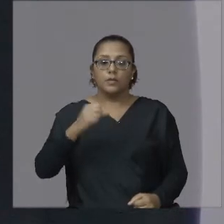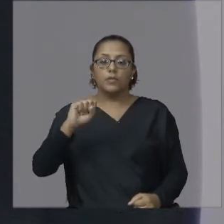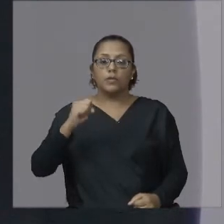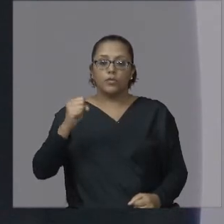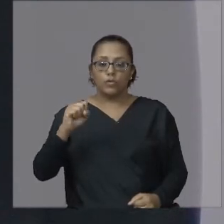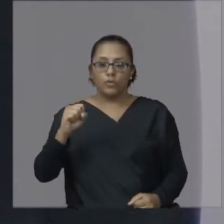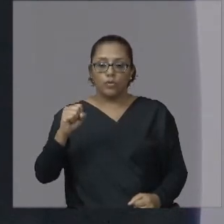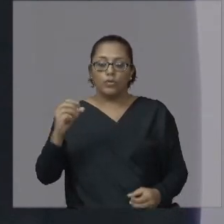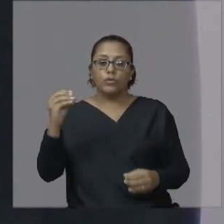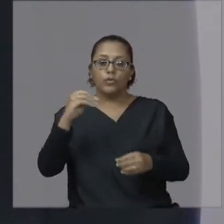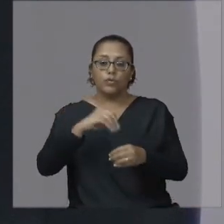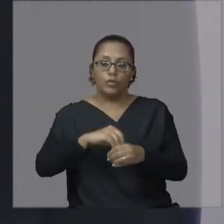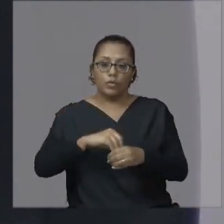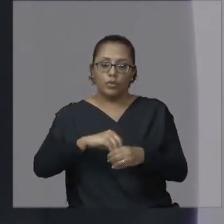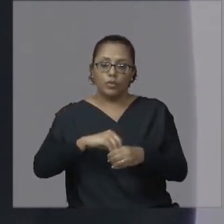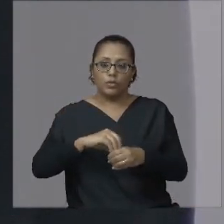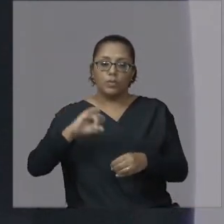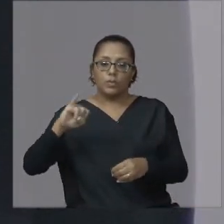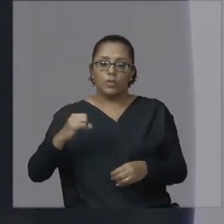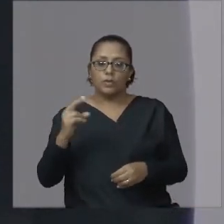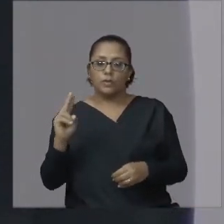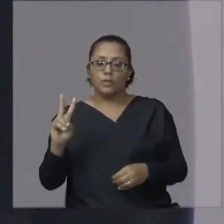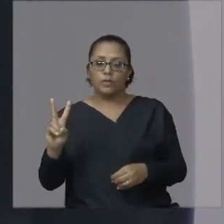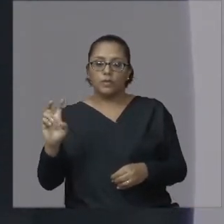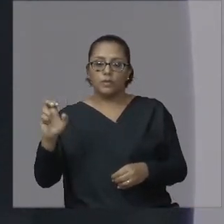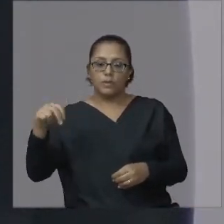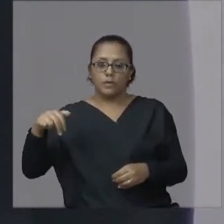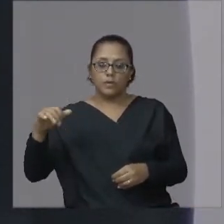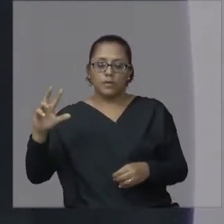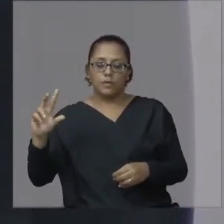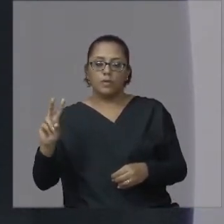Silvério, 2 votos em branco